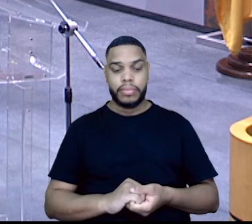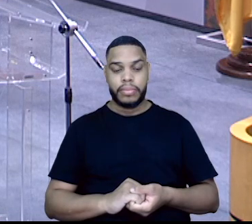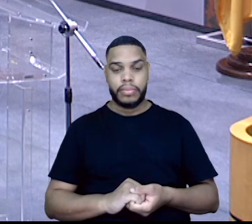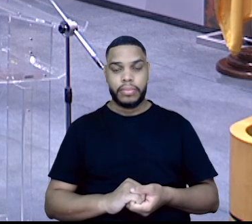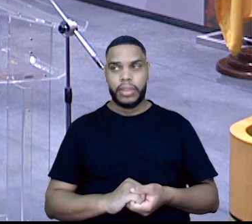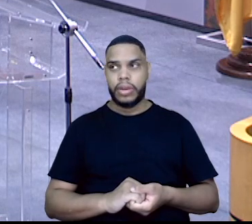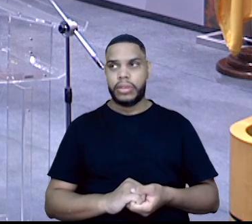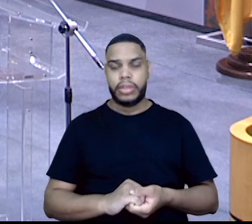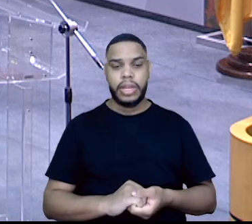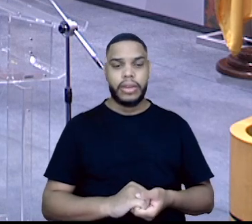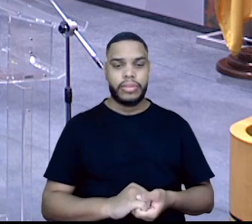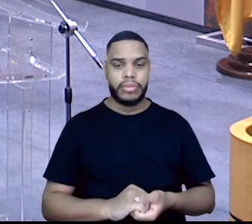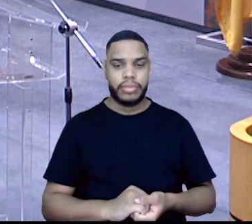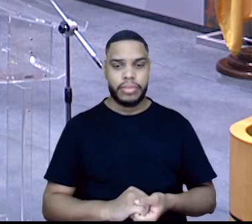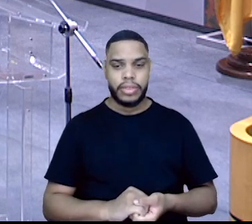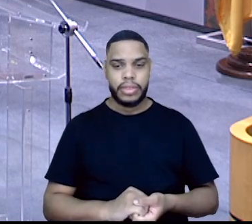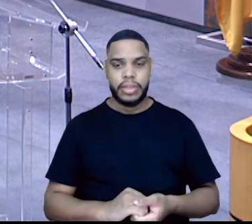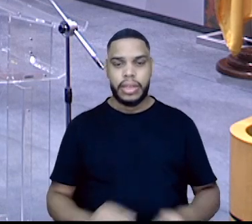O senhor vai chamar para o...